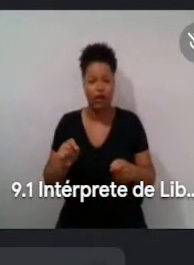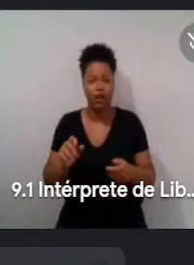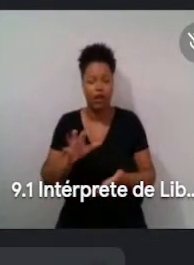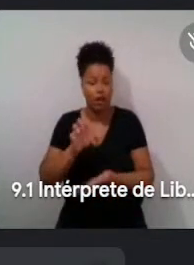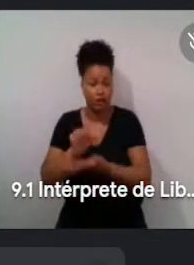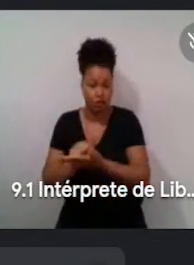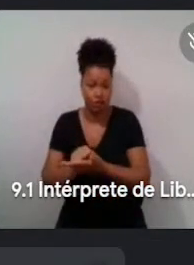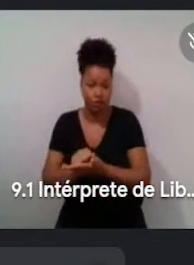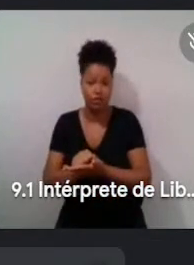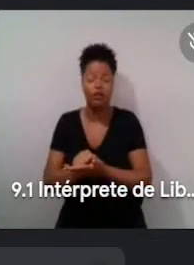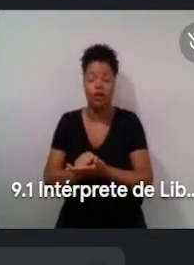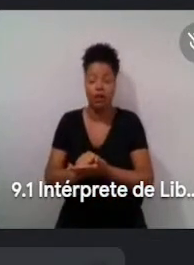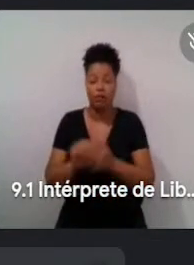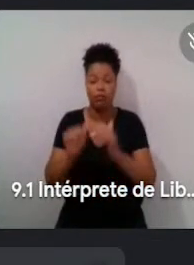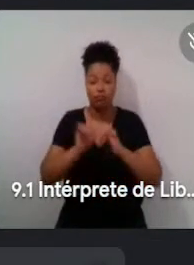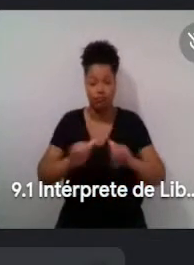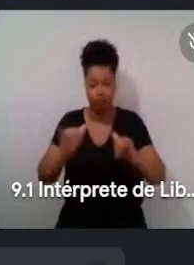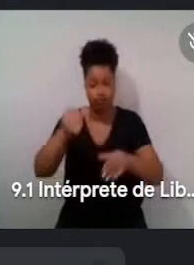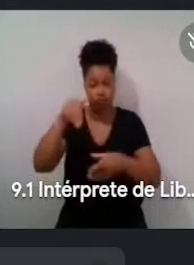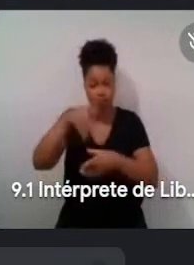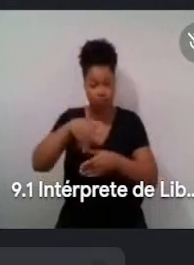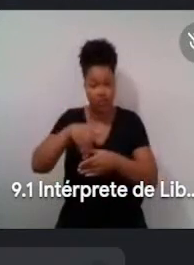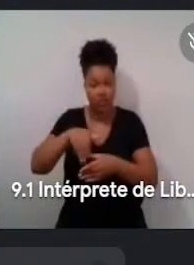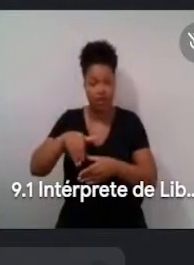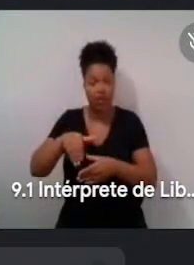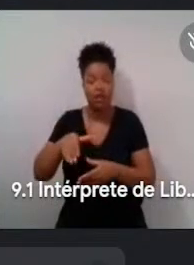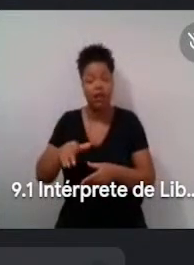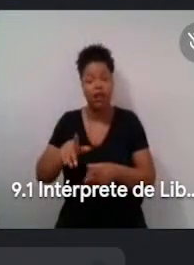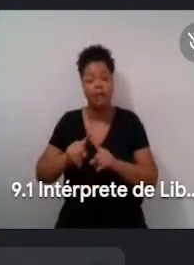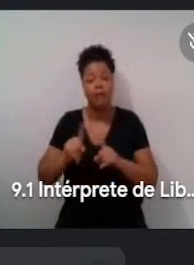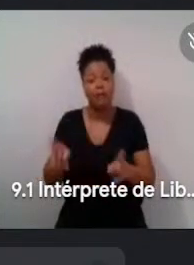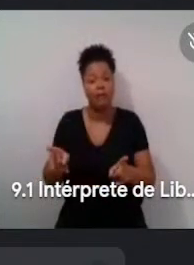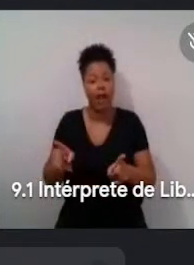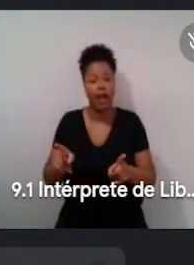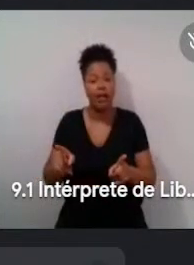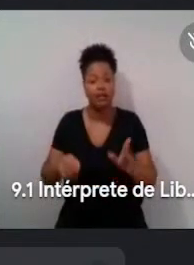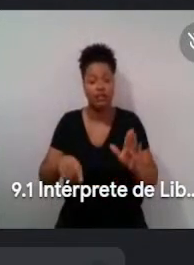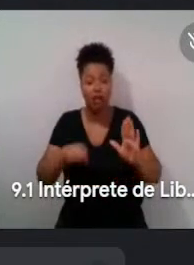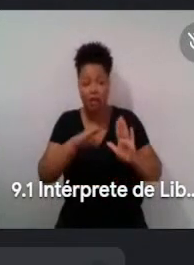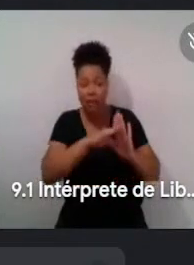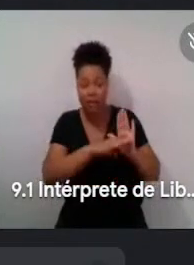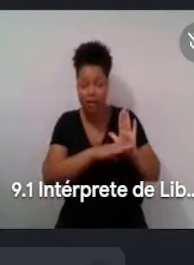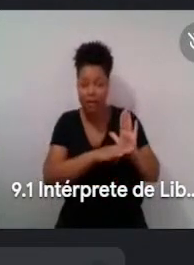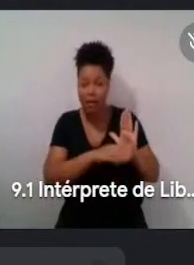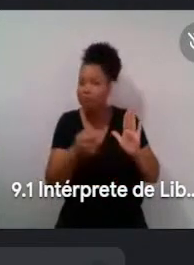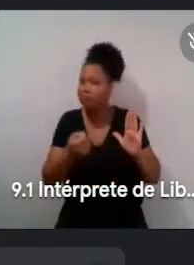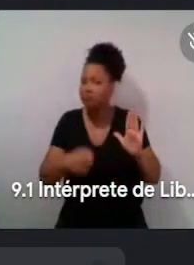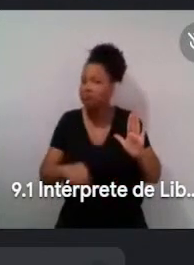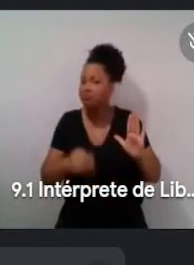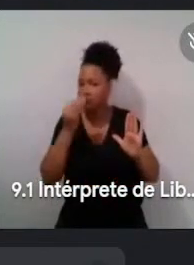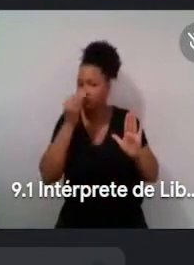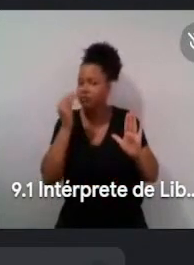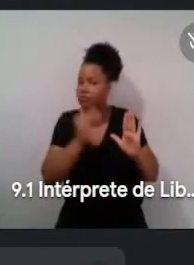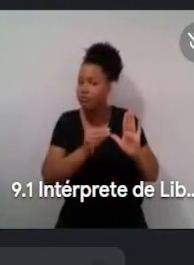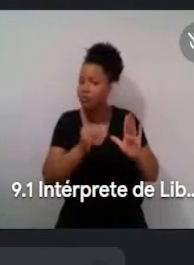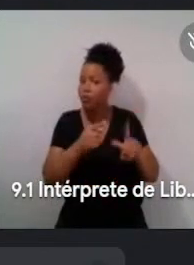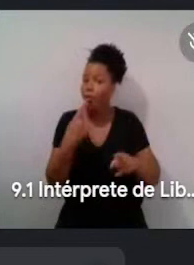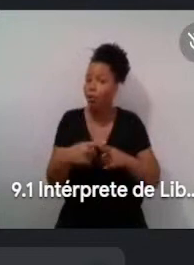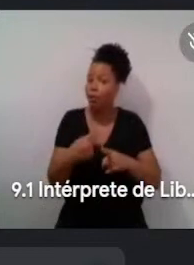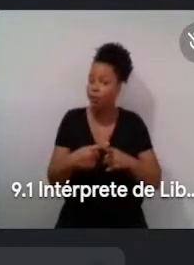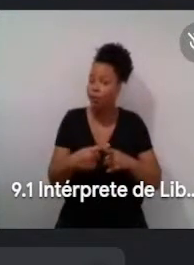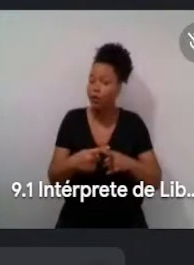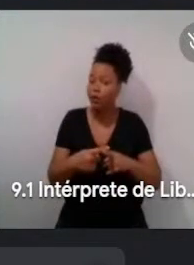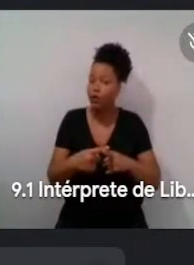eleitoral que tenha sido registrada sem a observância desses requisitos formais, porque o único efeito